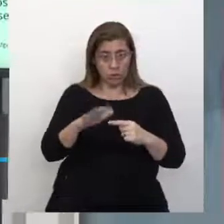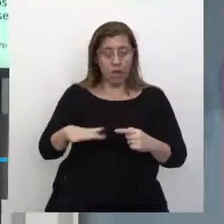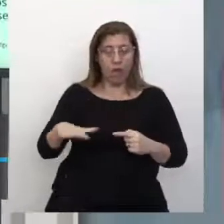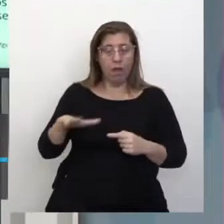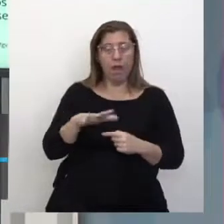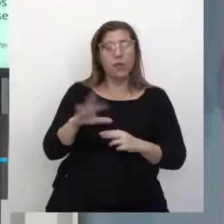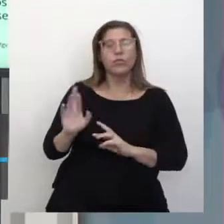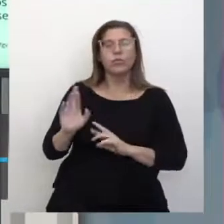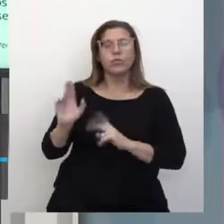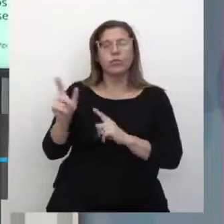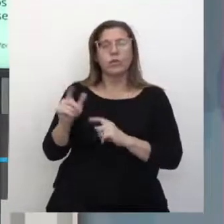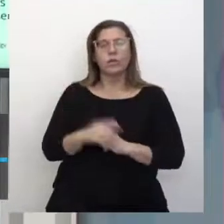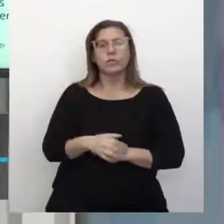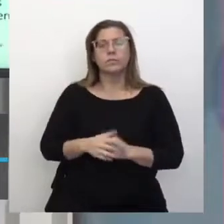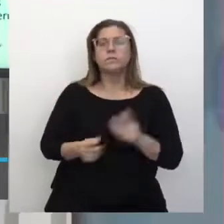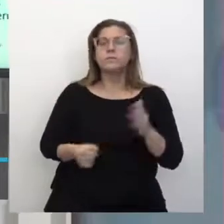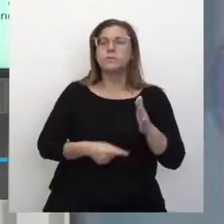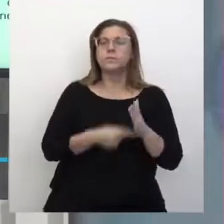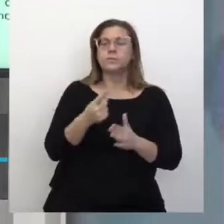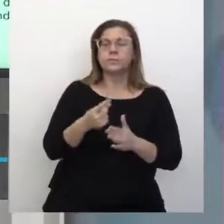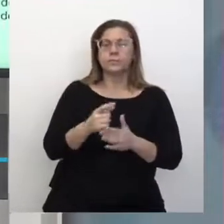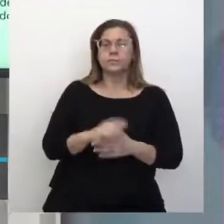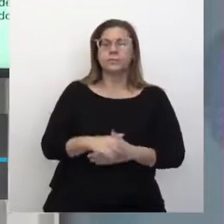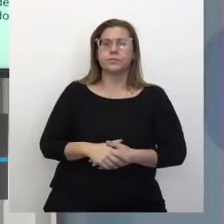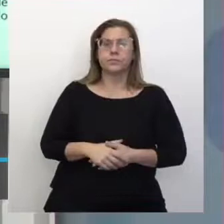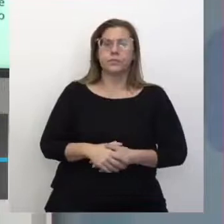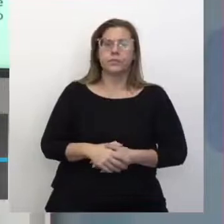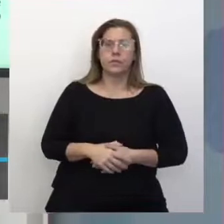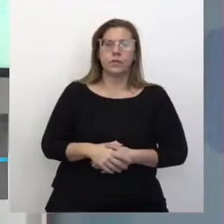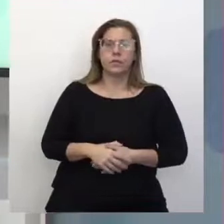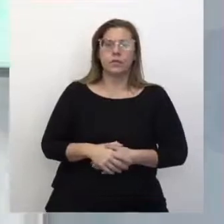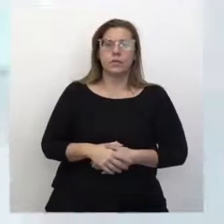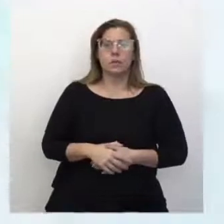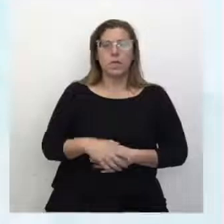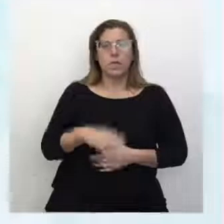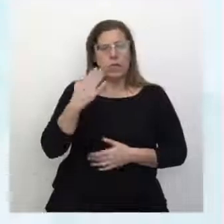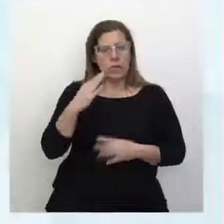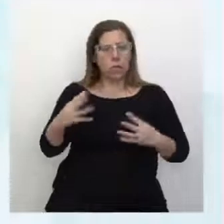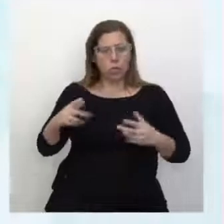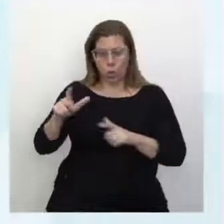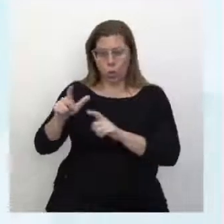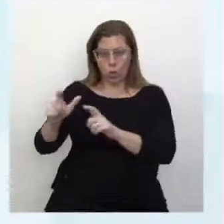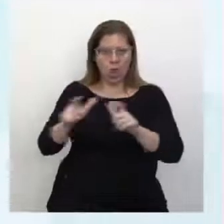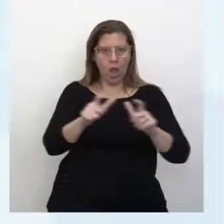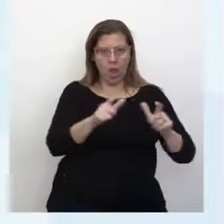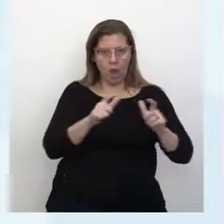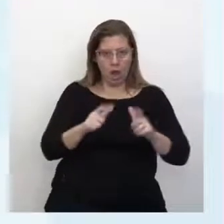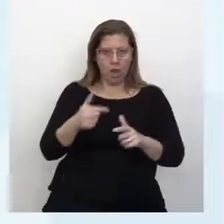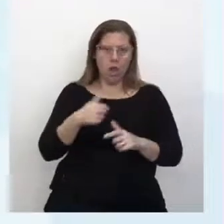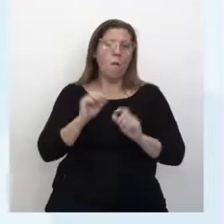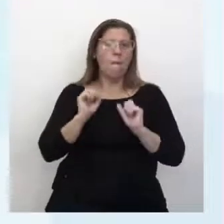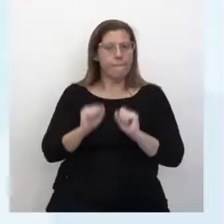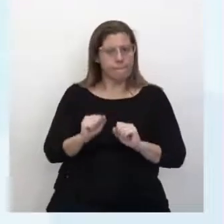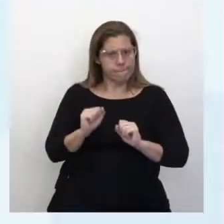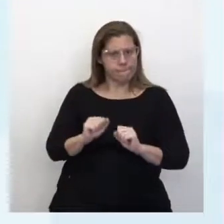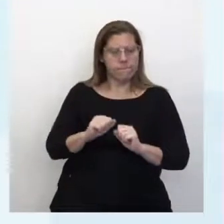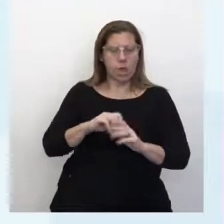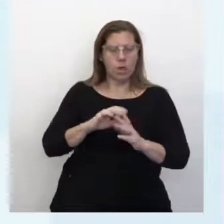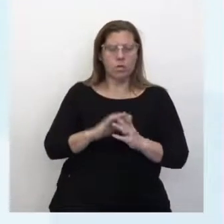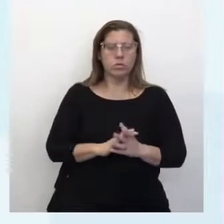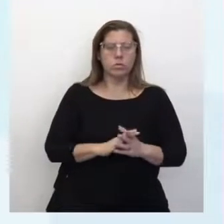expositivos diferentes, né? Primeiro, o espaço expositivo é aquele espaço que compreende todo e qualquer local onde eu possa